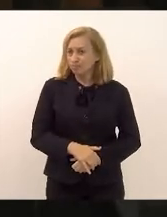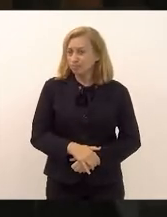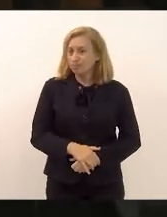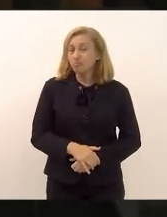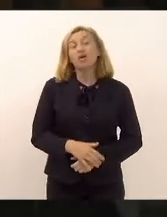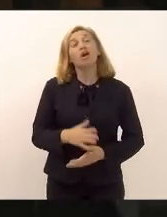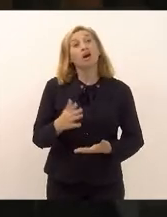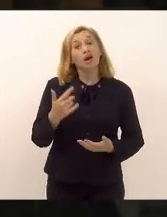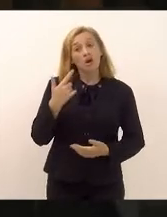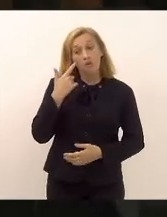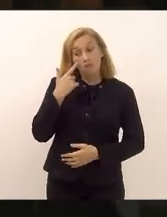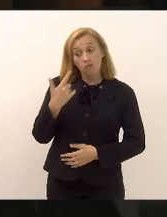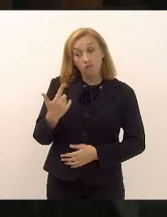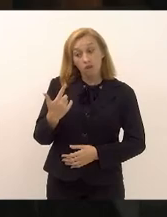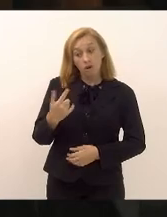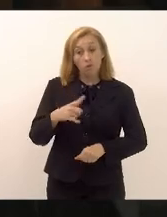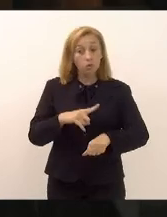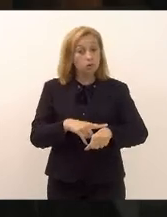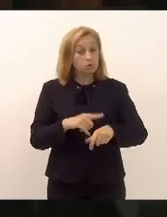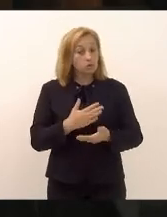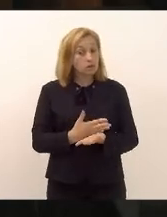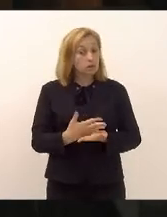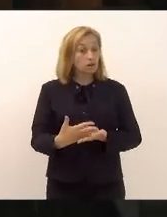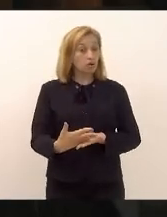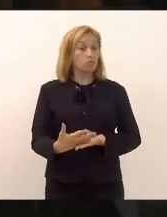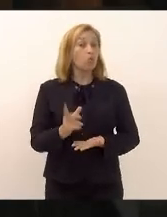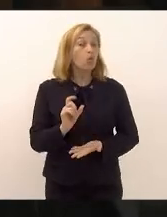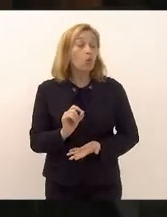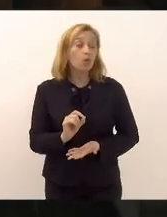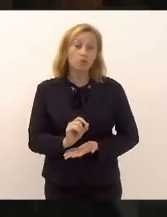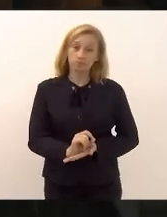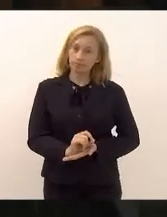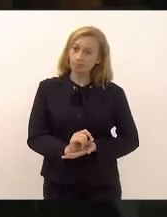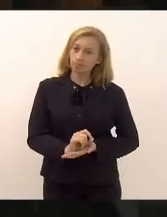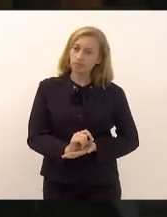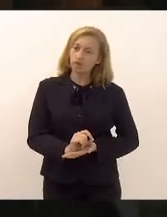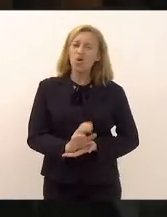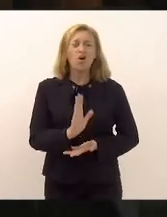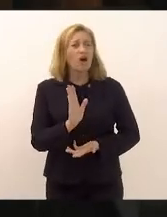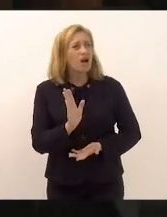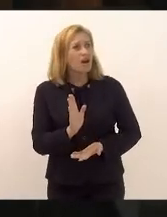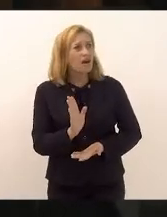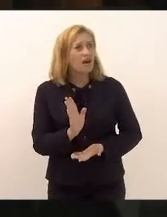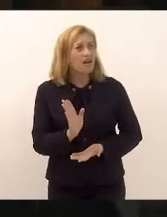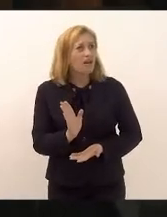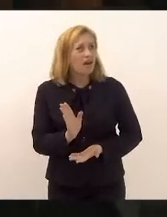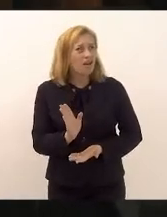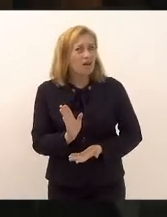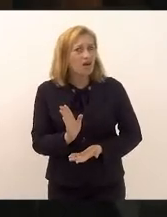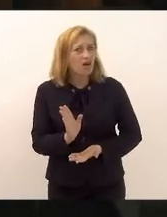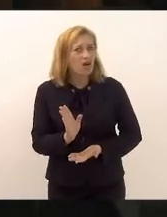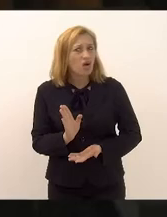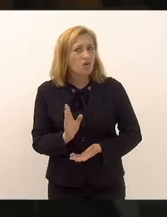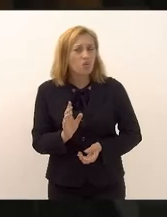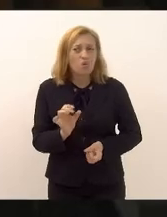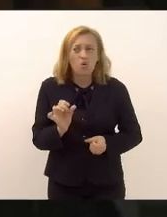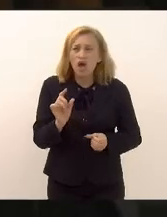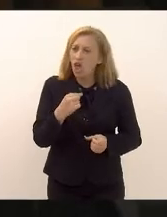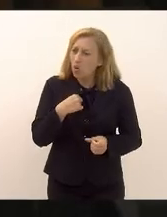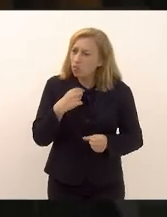Eu diria aqui no expediente inicial, né, vou até mudar de...